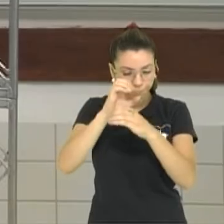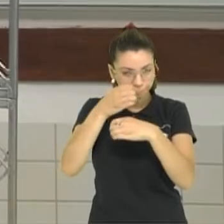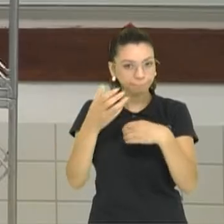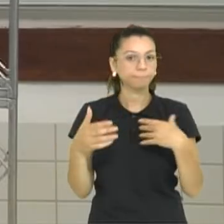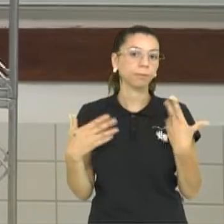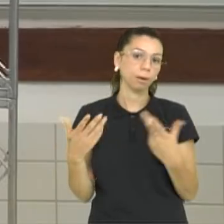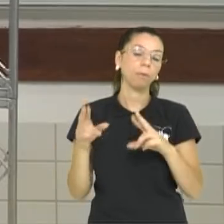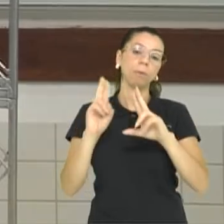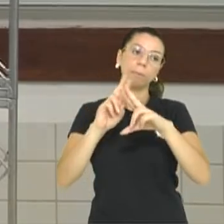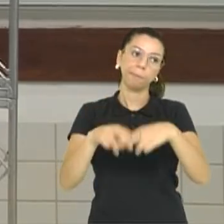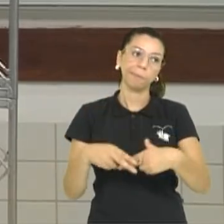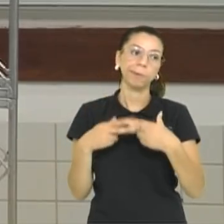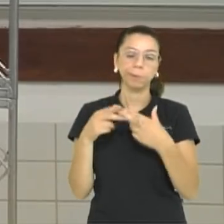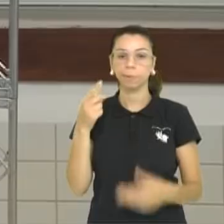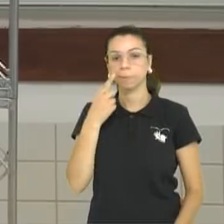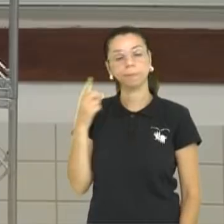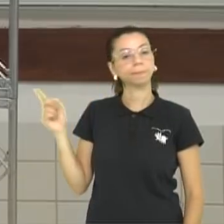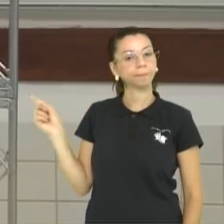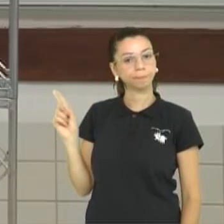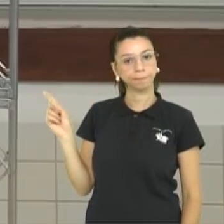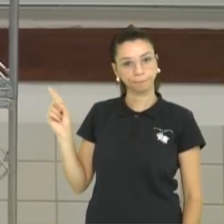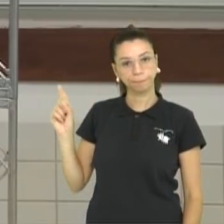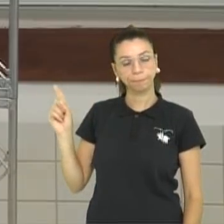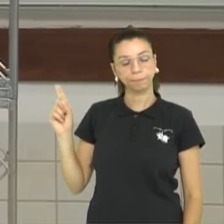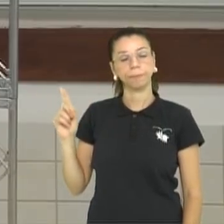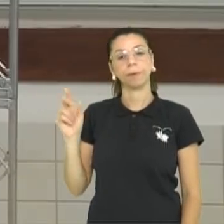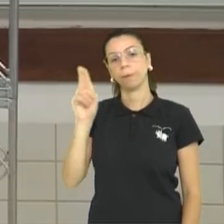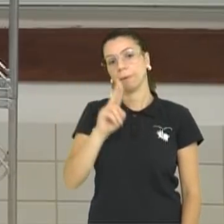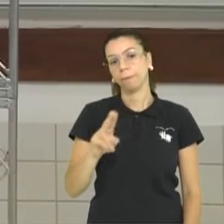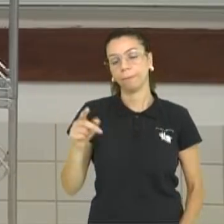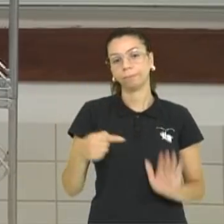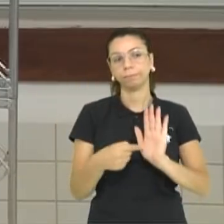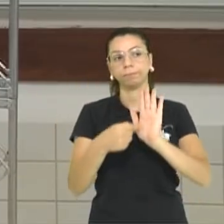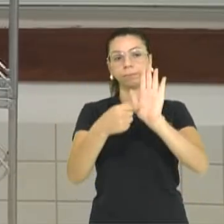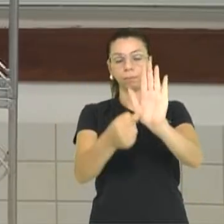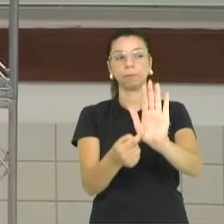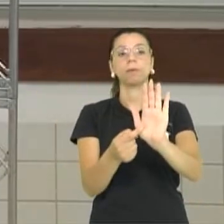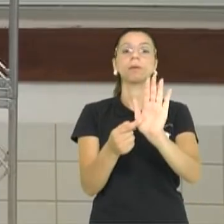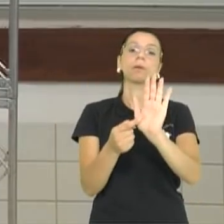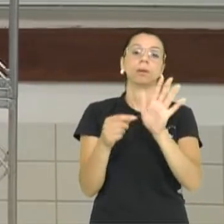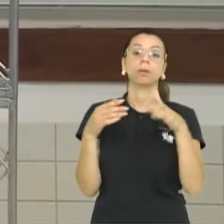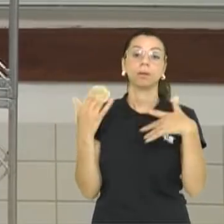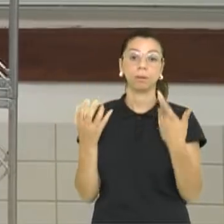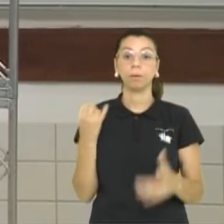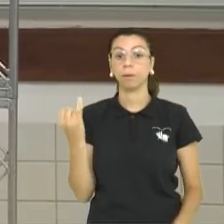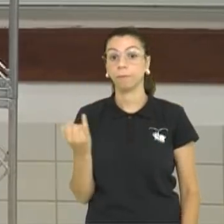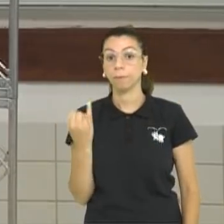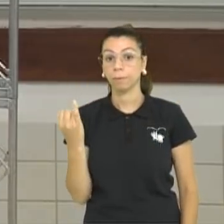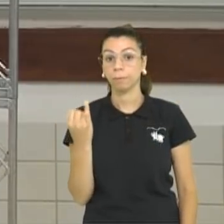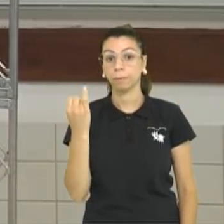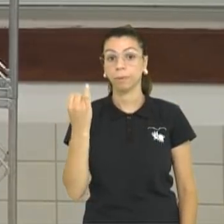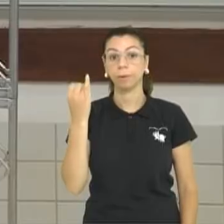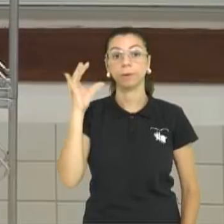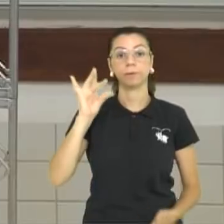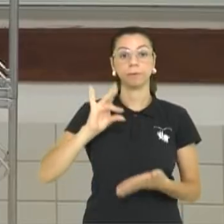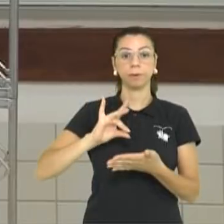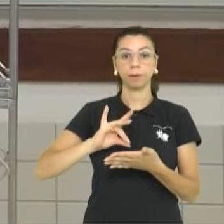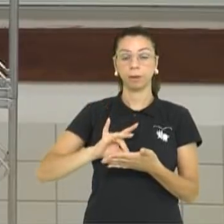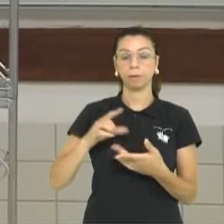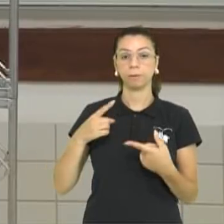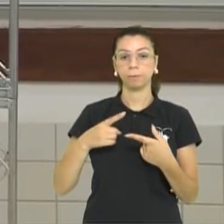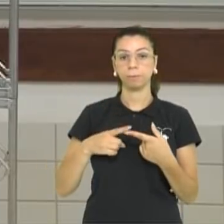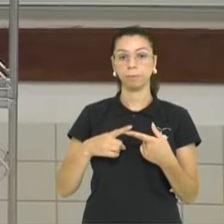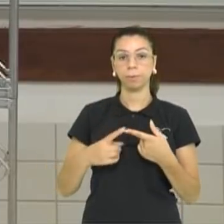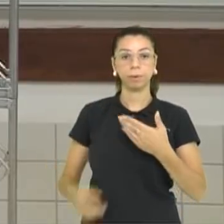digo para vocês, esse instrumento que eu estou mostrando aqui para vocês, ele foi super importante, porque graças